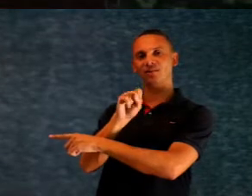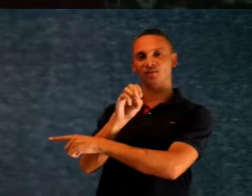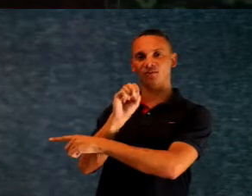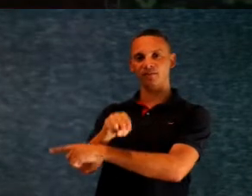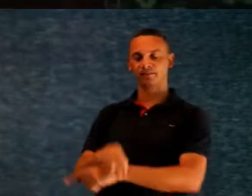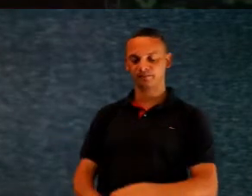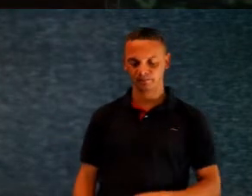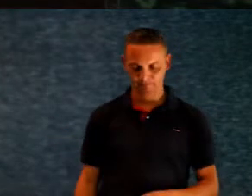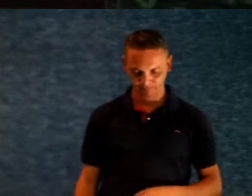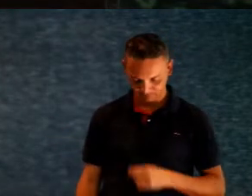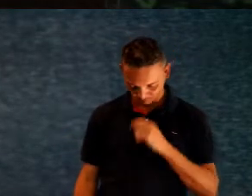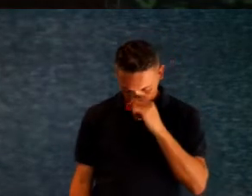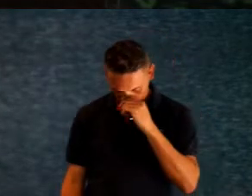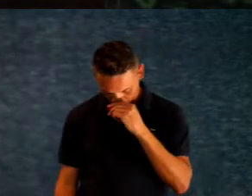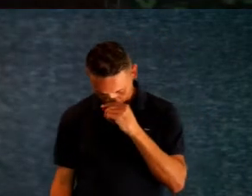palavra.